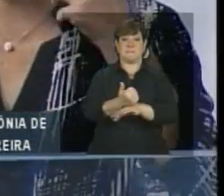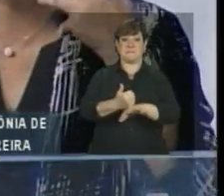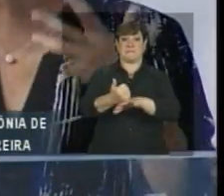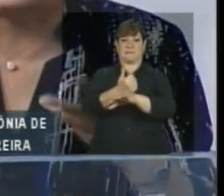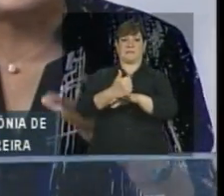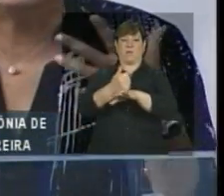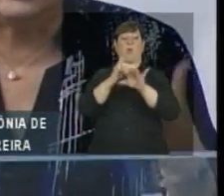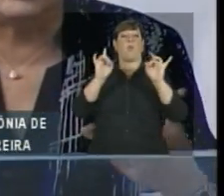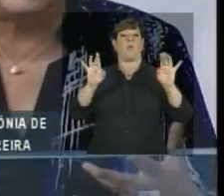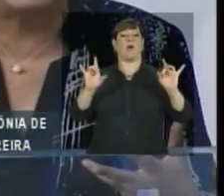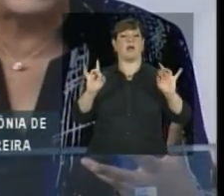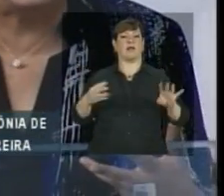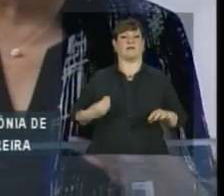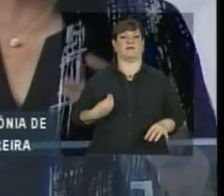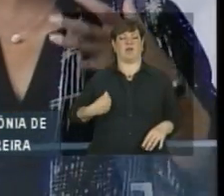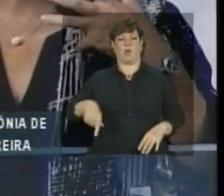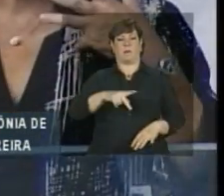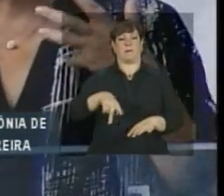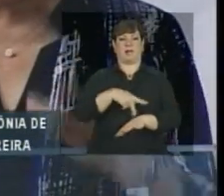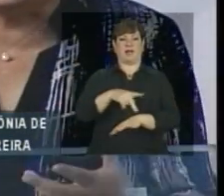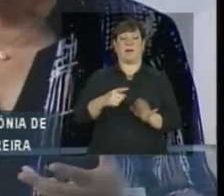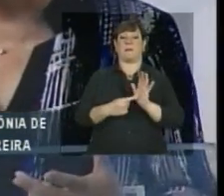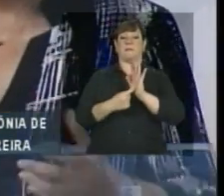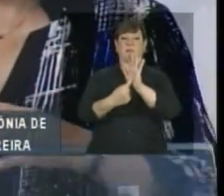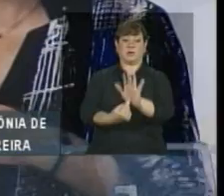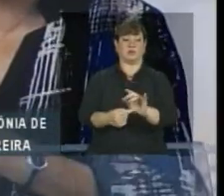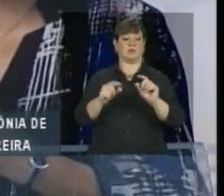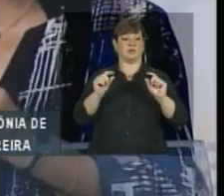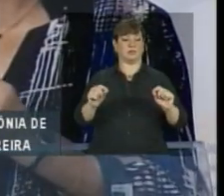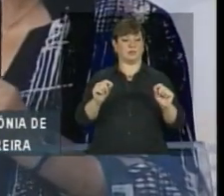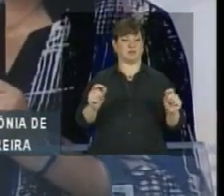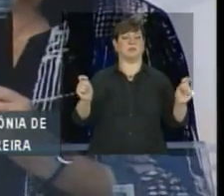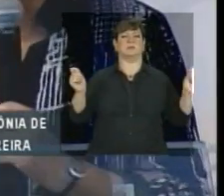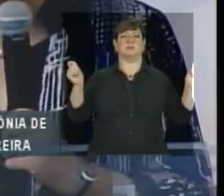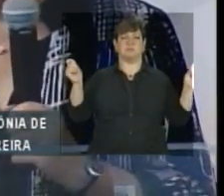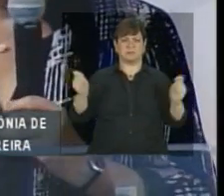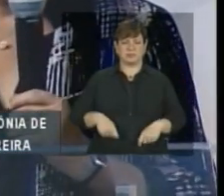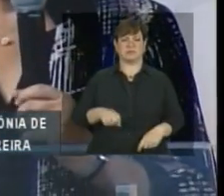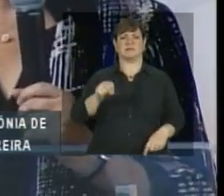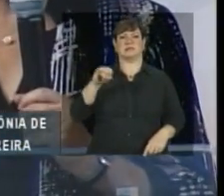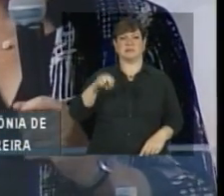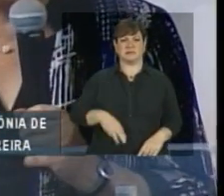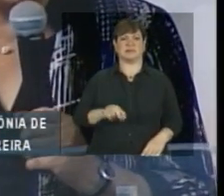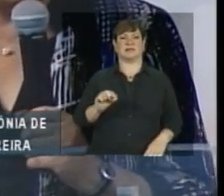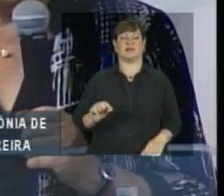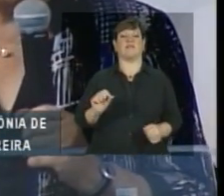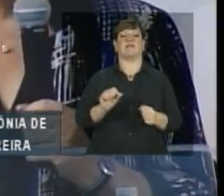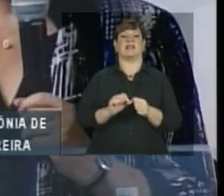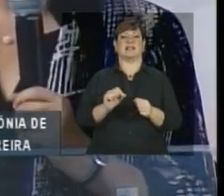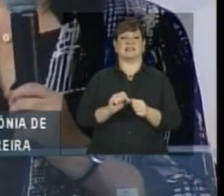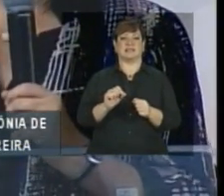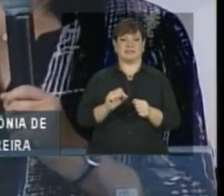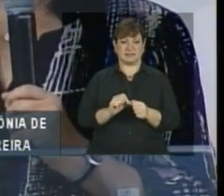na qualidade do nosso país. Nós estamos mostrando que é possível, sim, fazer